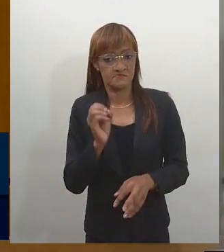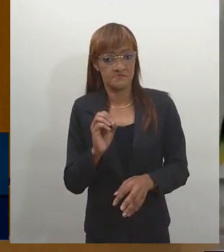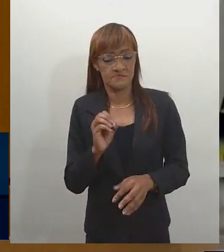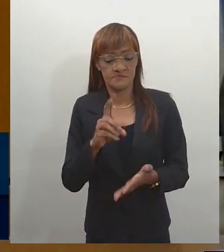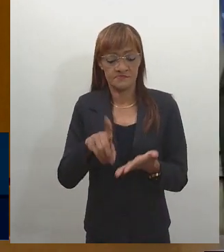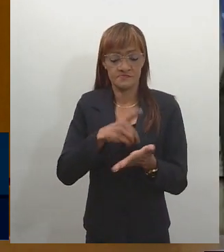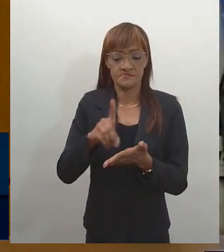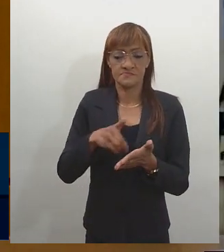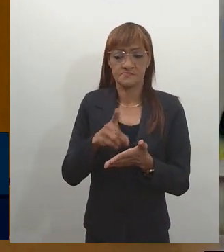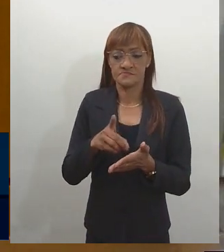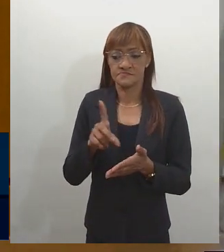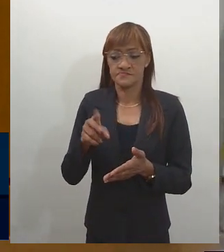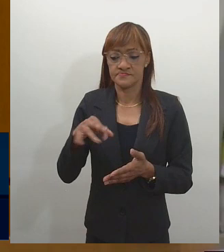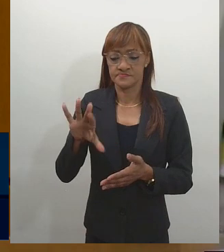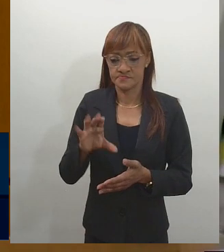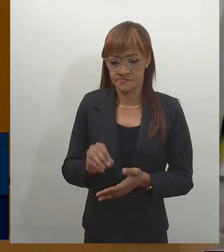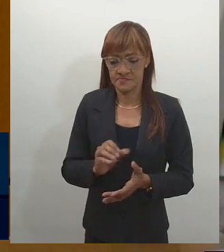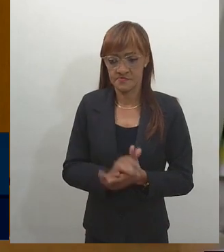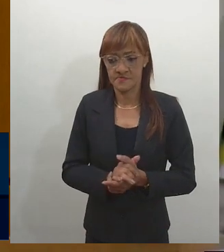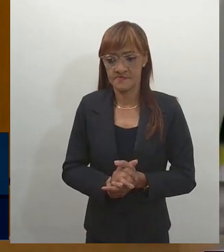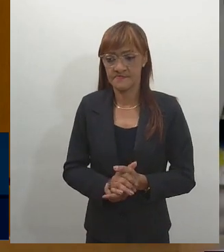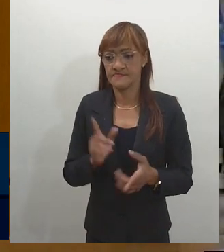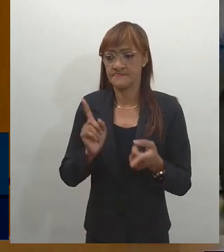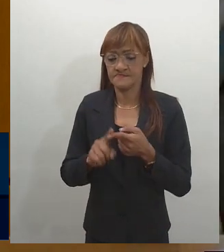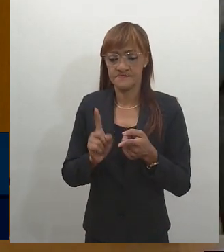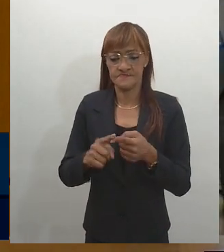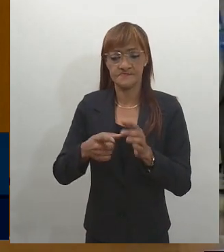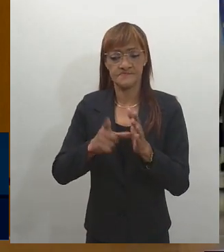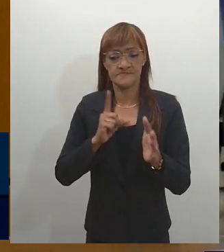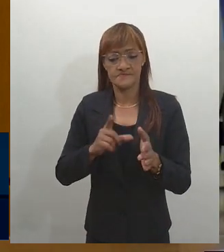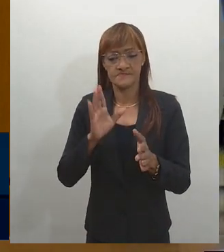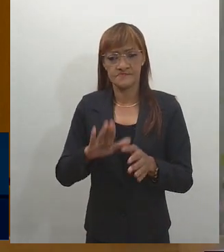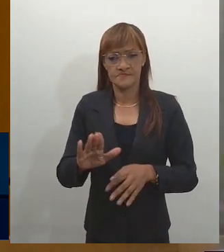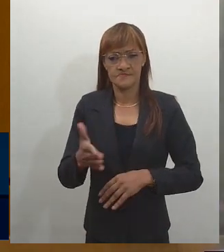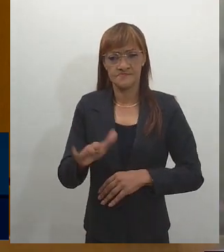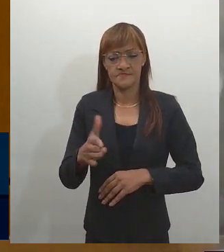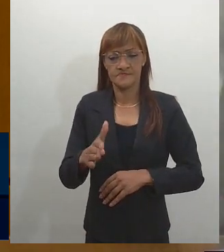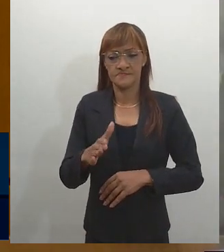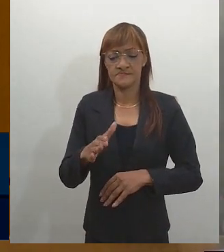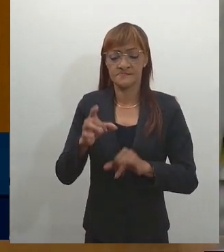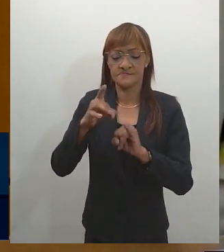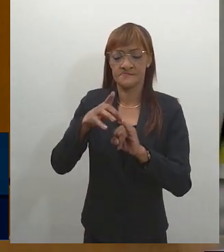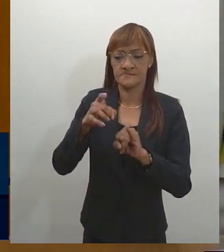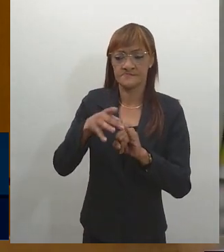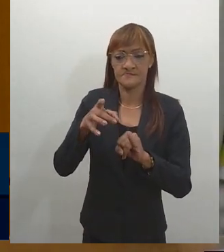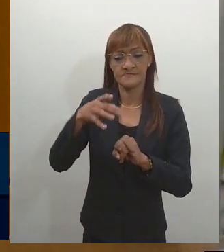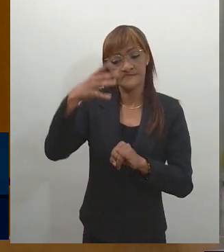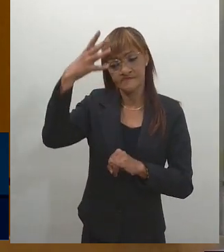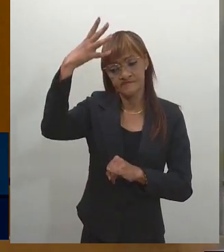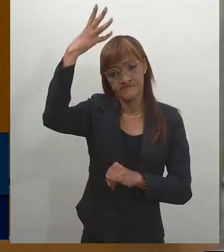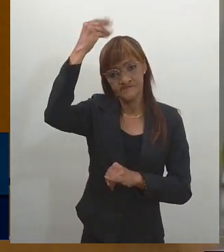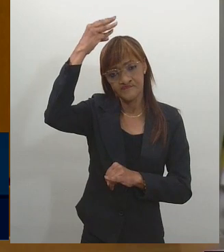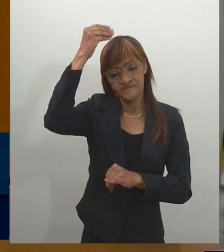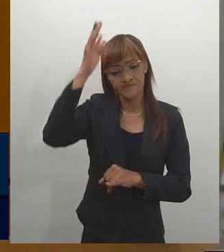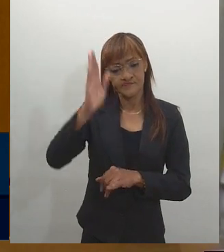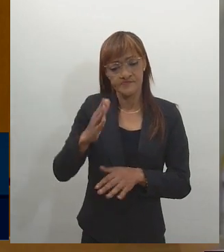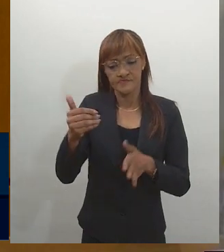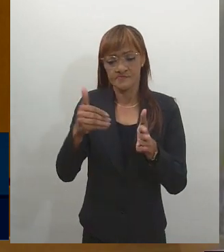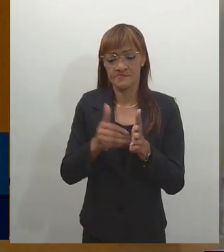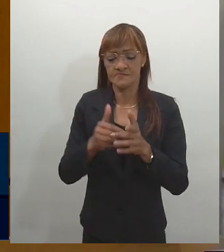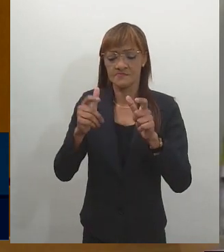estava pronto, que é ali mais ou menos em Itapuranga, São Cristóvão, até o 8 de março, que é um assentamento